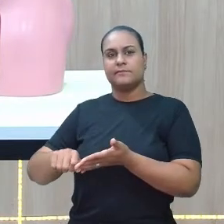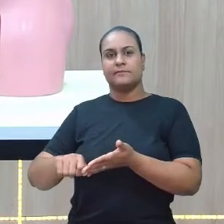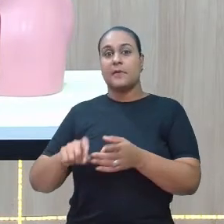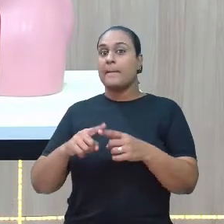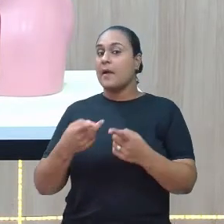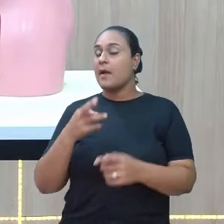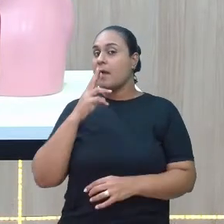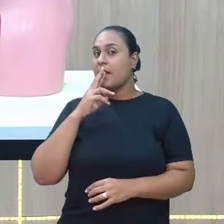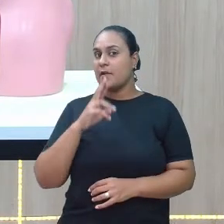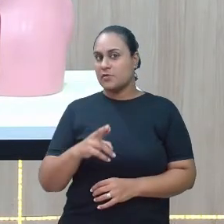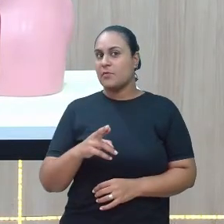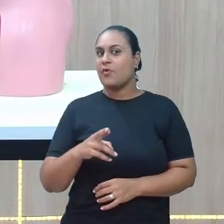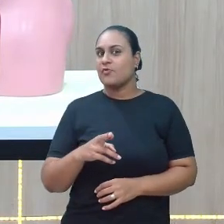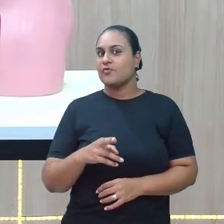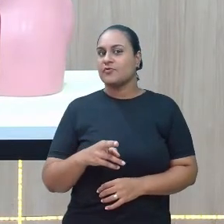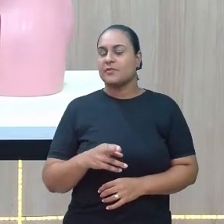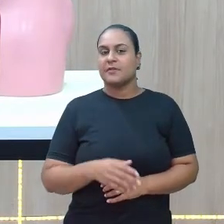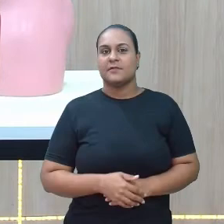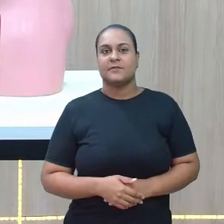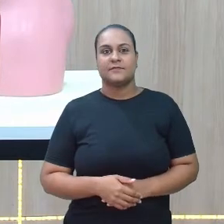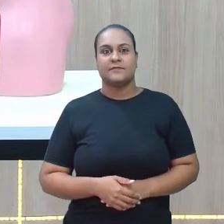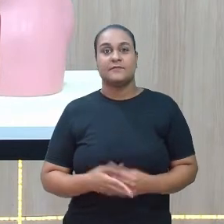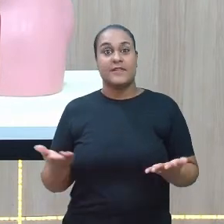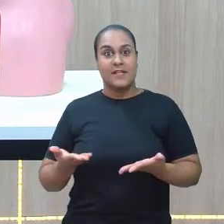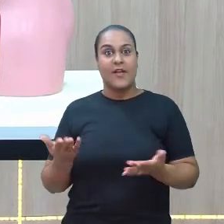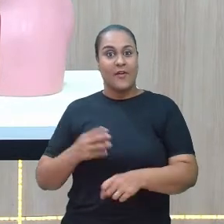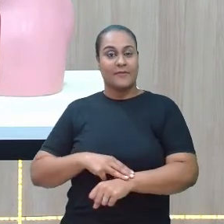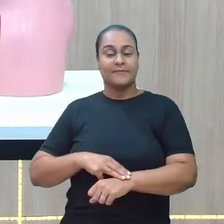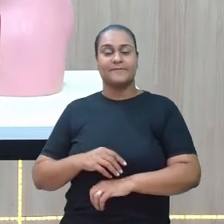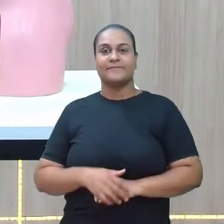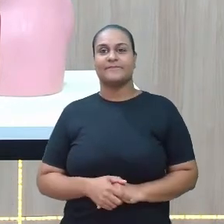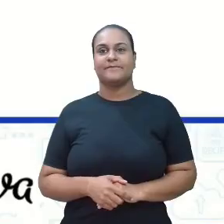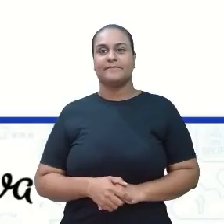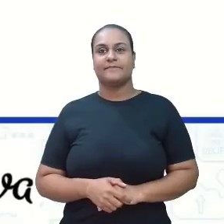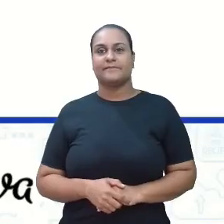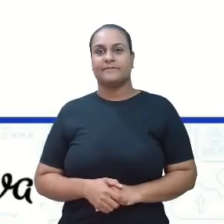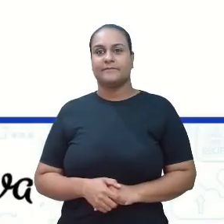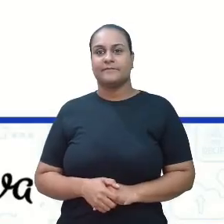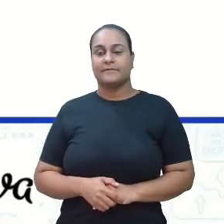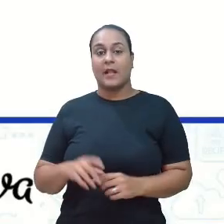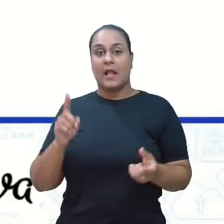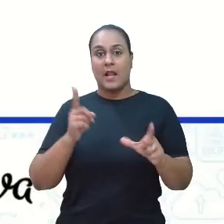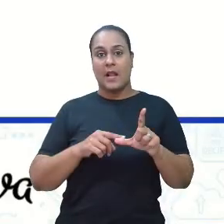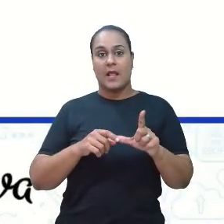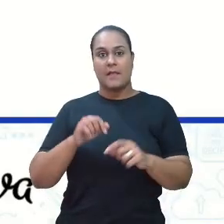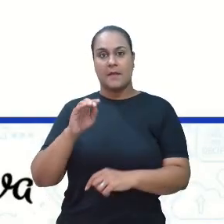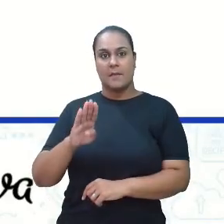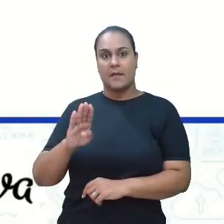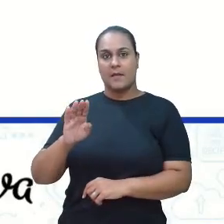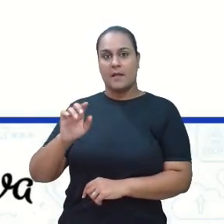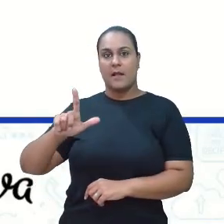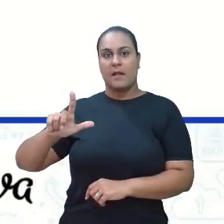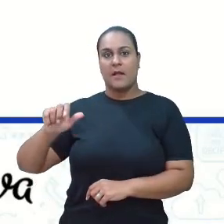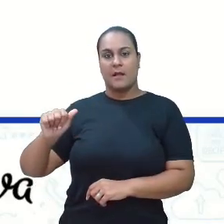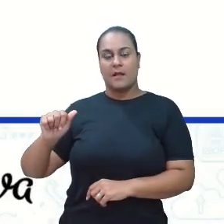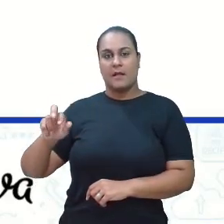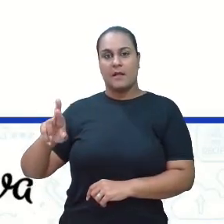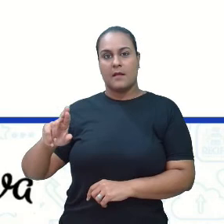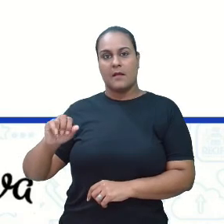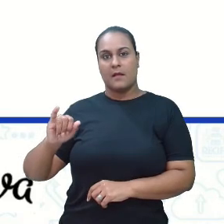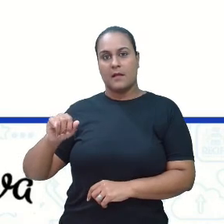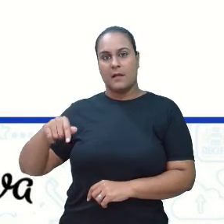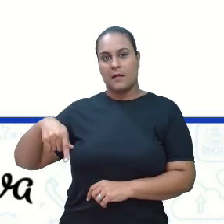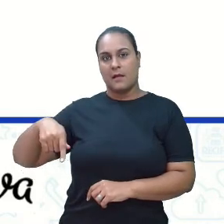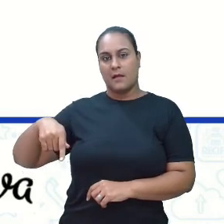Mas a resposta eu já vou dar, tá certo? Então aqui, a laringe, nós vimos que ela é comum tanto ao